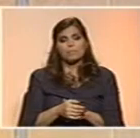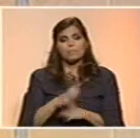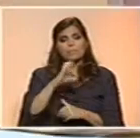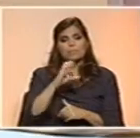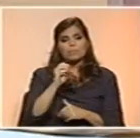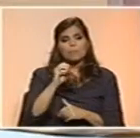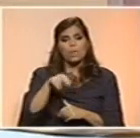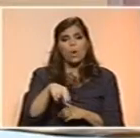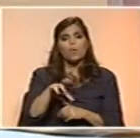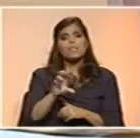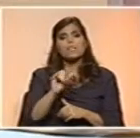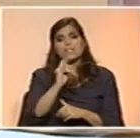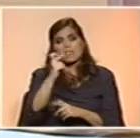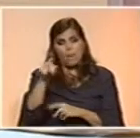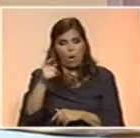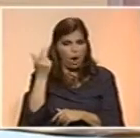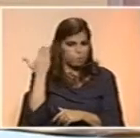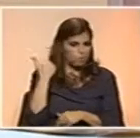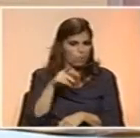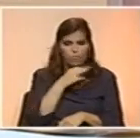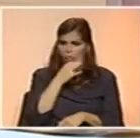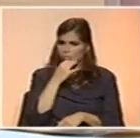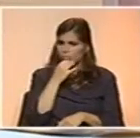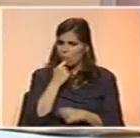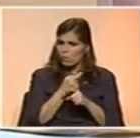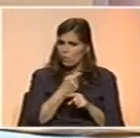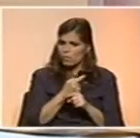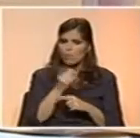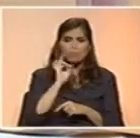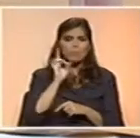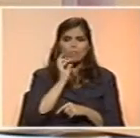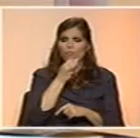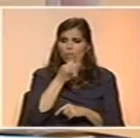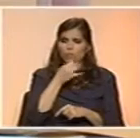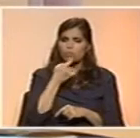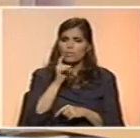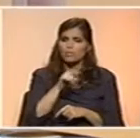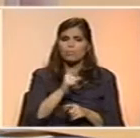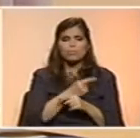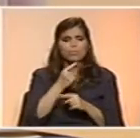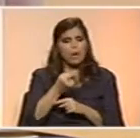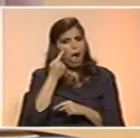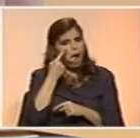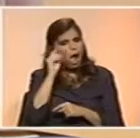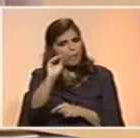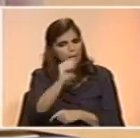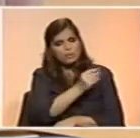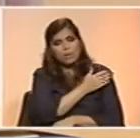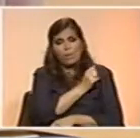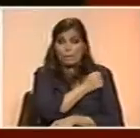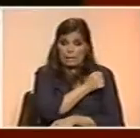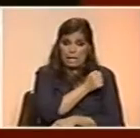há pouco falou aí de uma questão que eu penso que era bom considerar aprofundar um bocadinho e sublinhar, porque pode servir como chamada a atenção lá para casa e pode ser informação útil, que